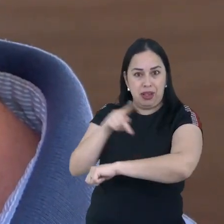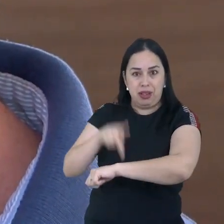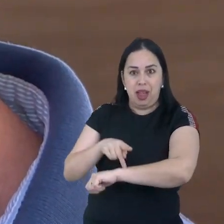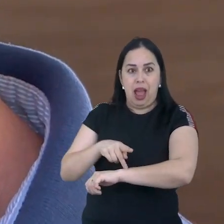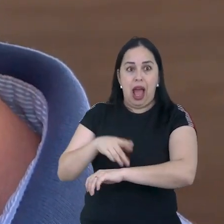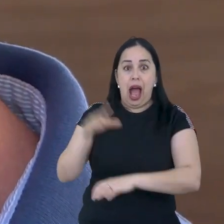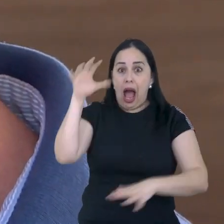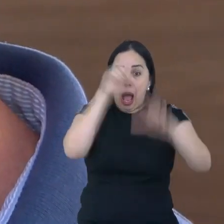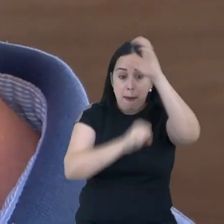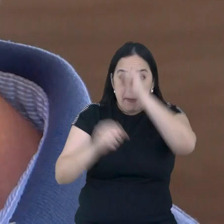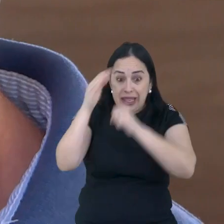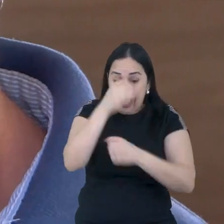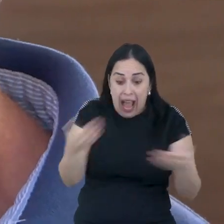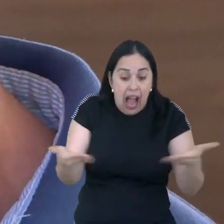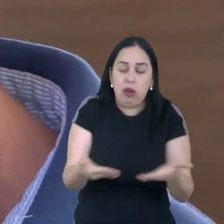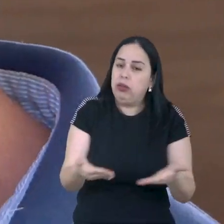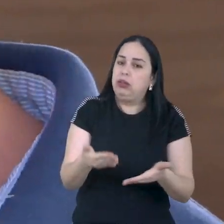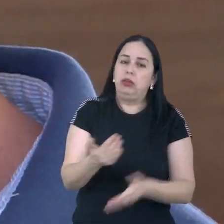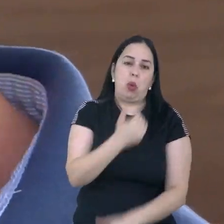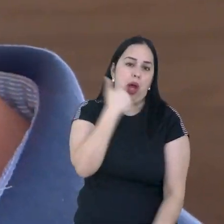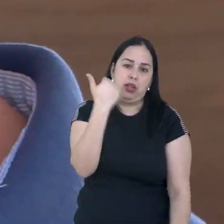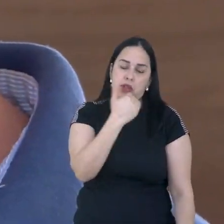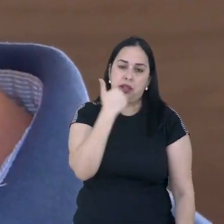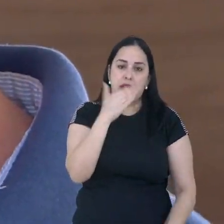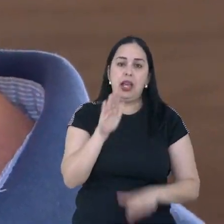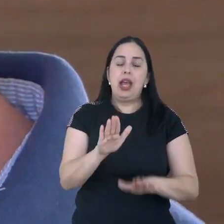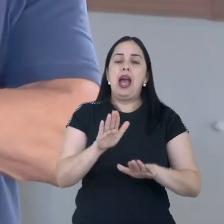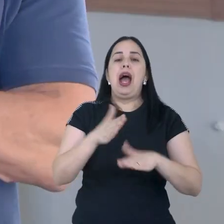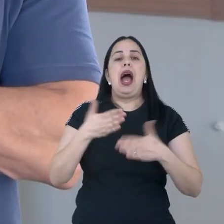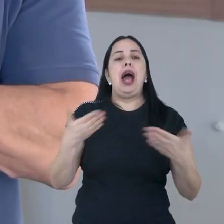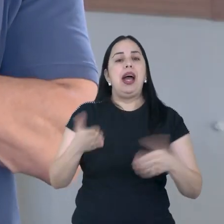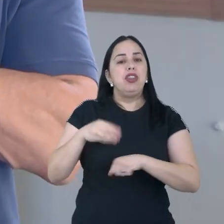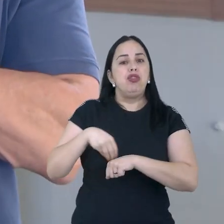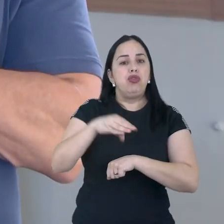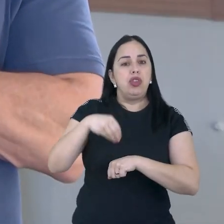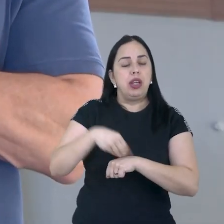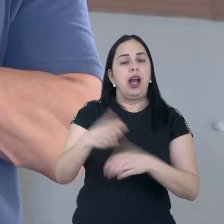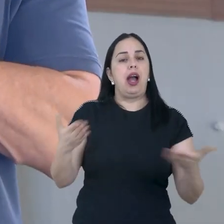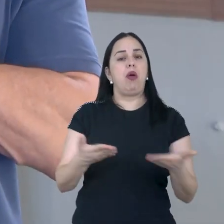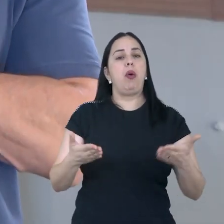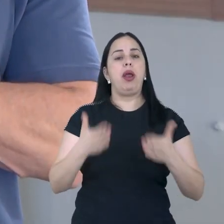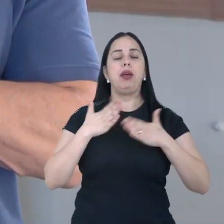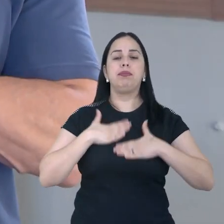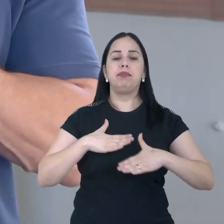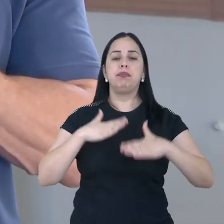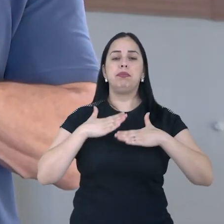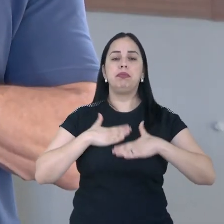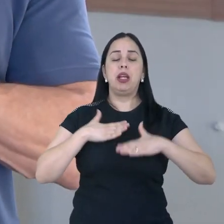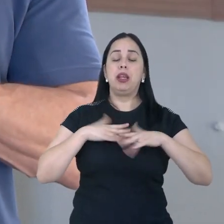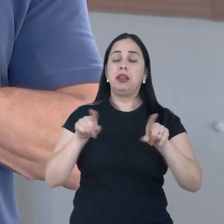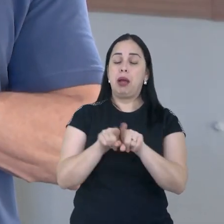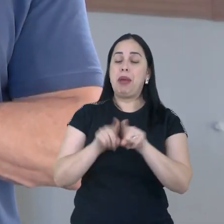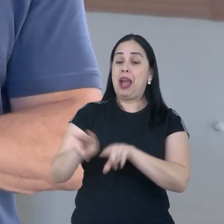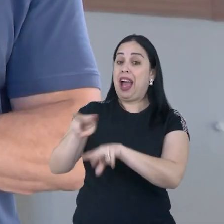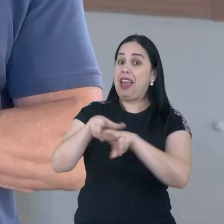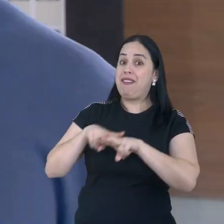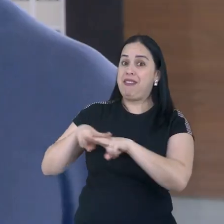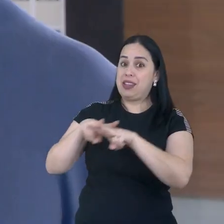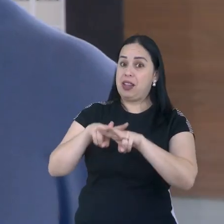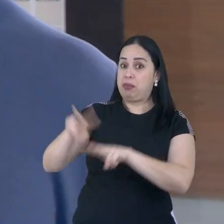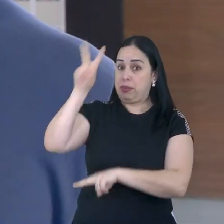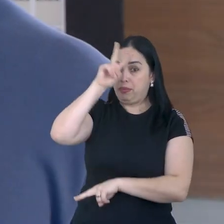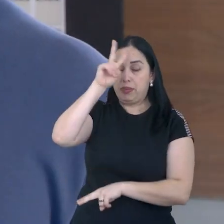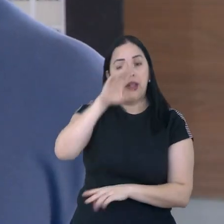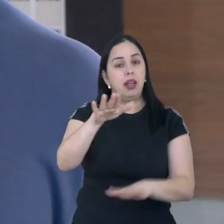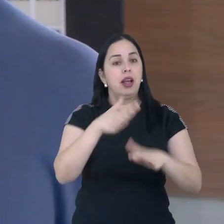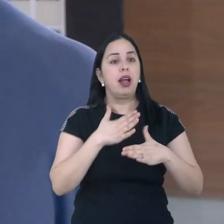alerta: não adianta tentar aprender algo novo nessa reta final. A dica é descansar e focar nas revisões sem cobranças. Eu